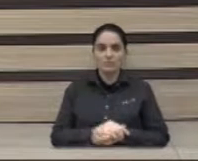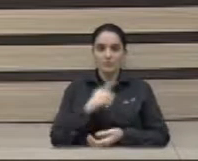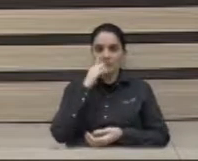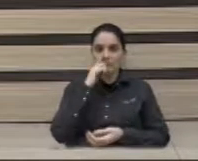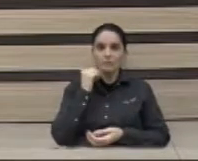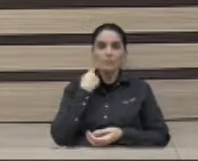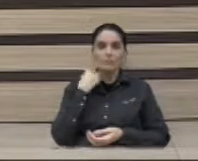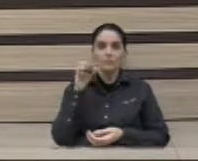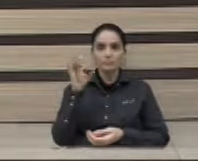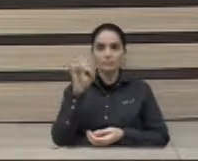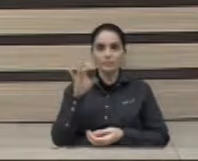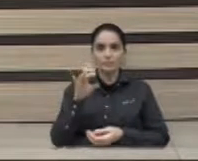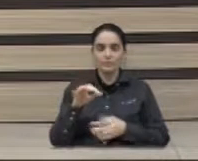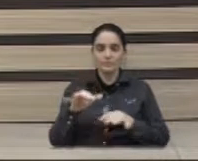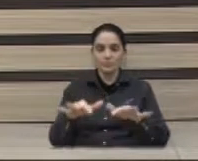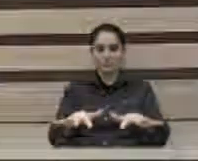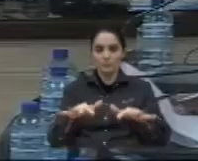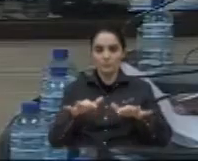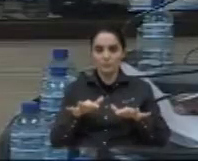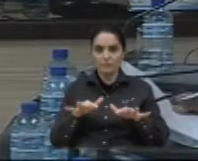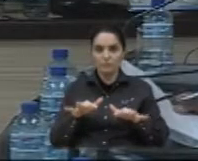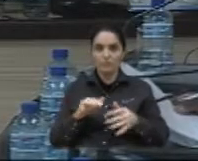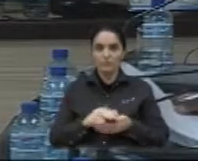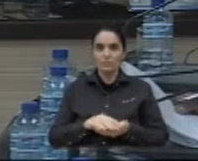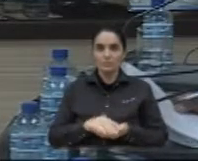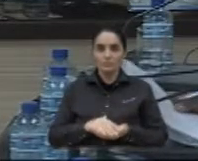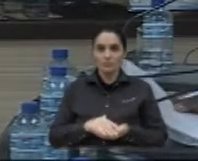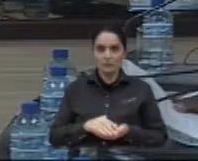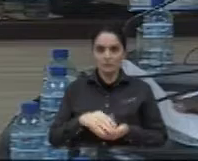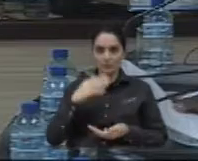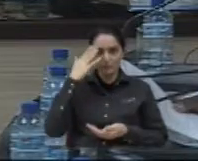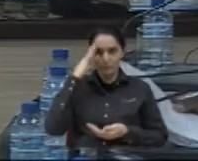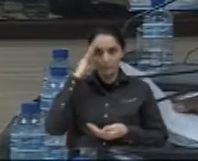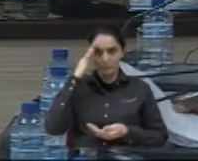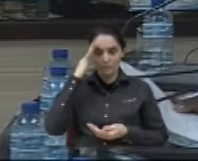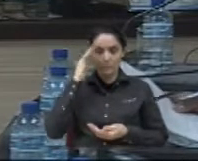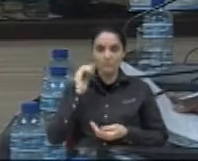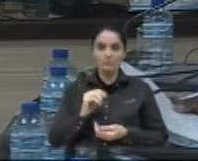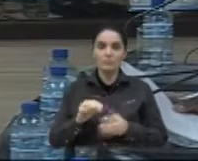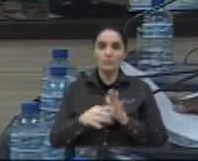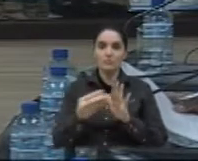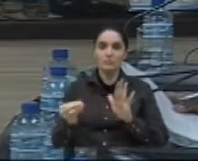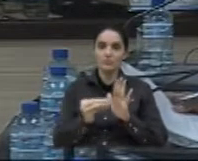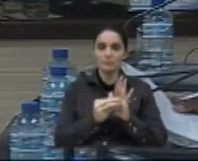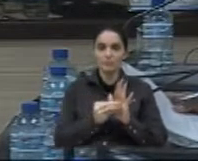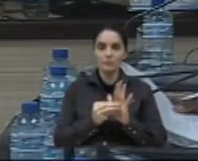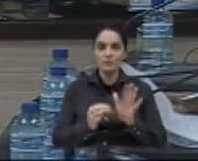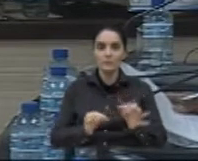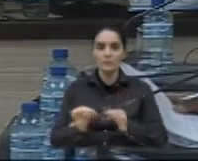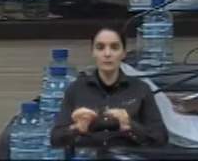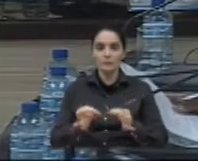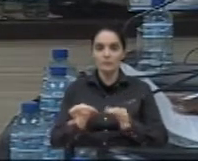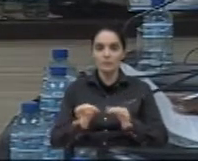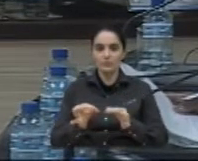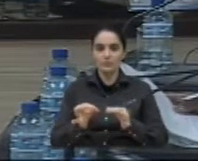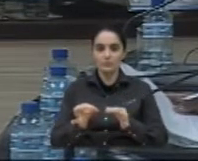Santos. Só para que o público presente tome ciência de qual é a emenda, o projeto